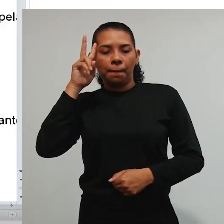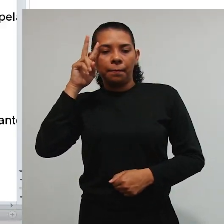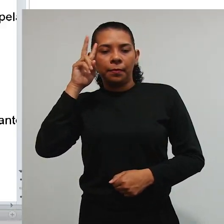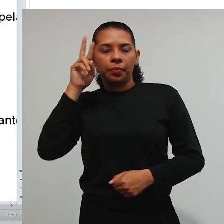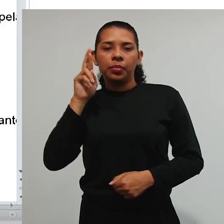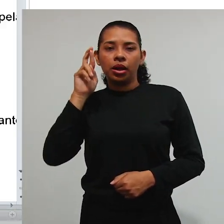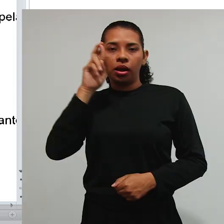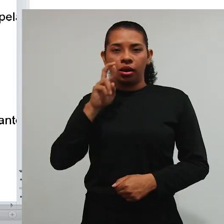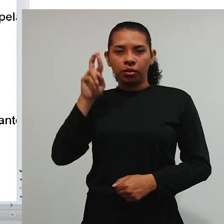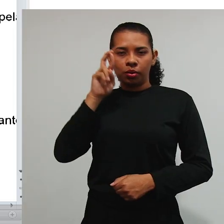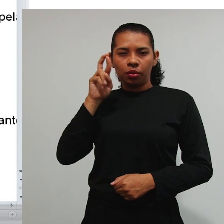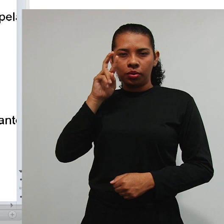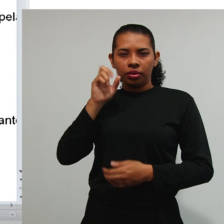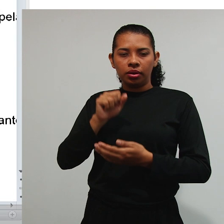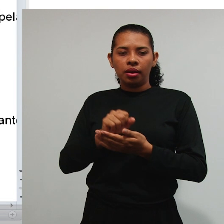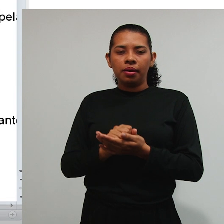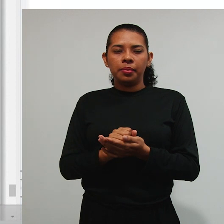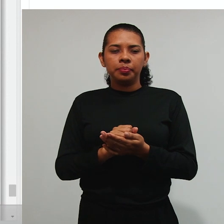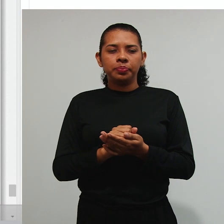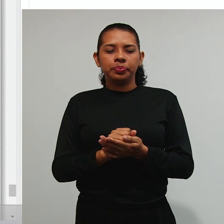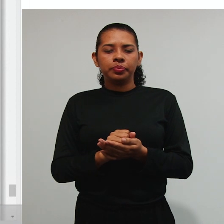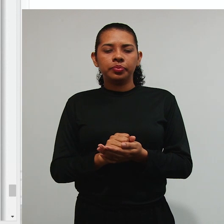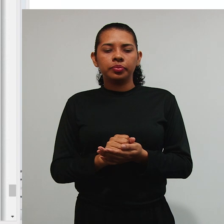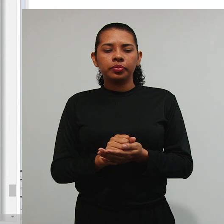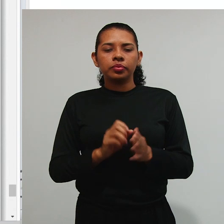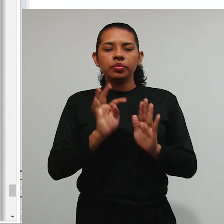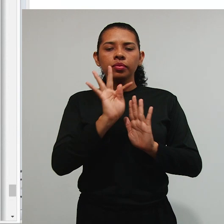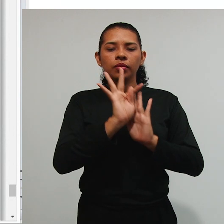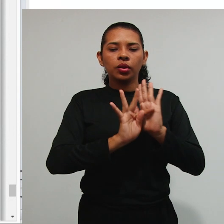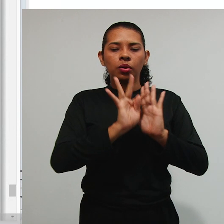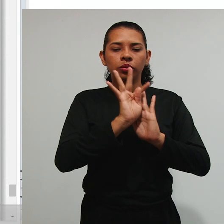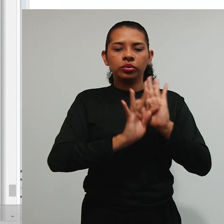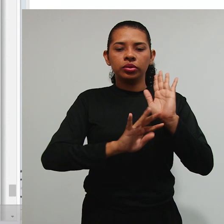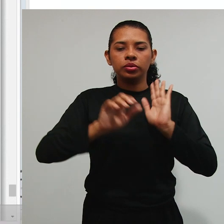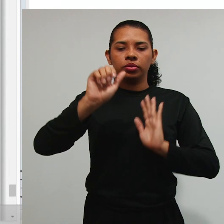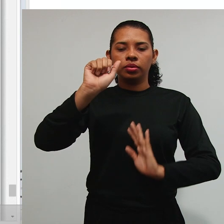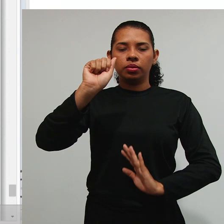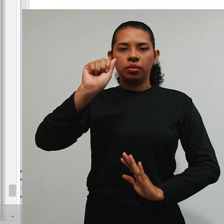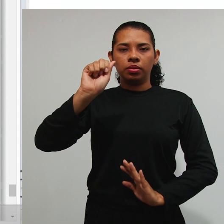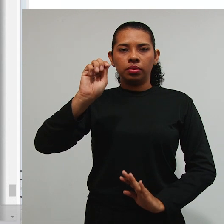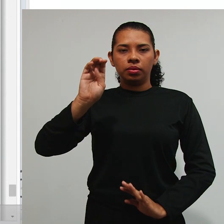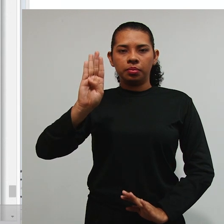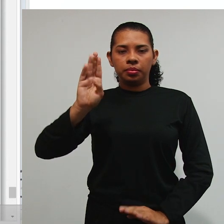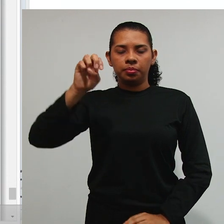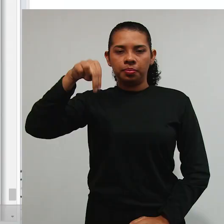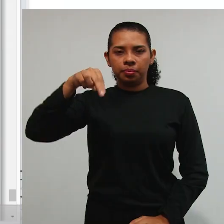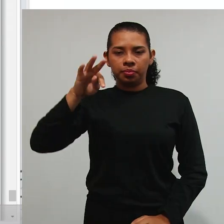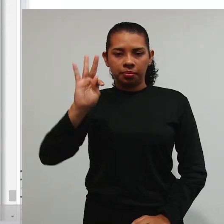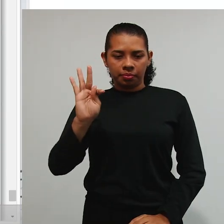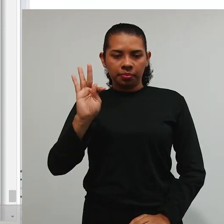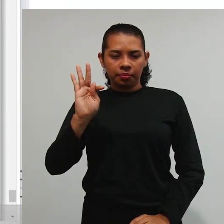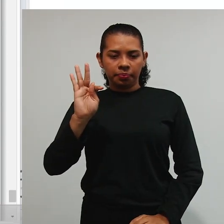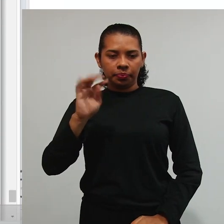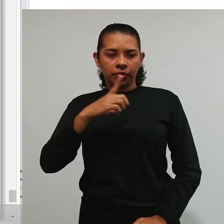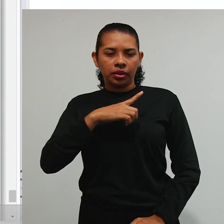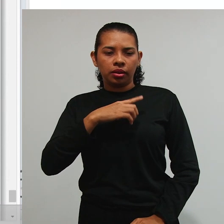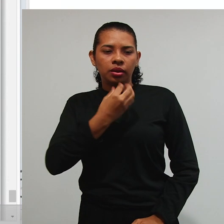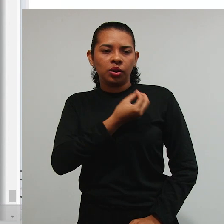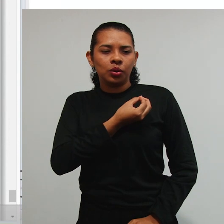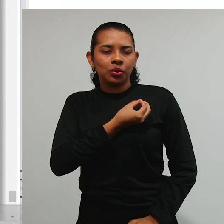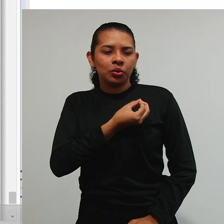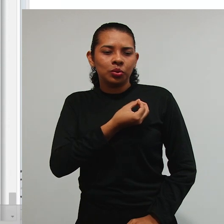salva, tá bom? Então, vamos abrir, para localizar, você abre lá no swap, tá? Então, você tem aqui a